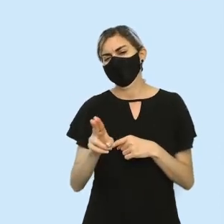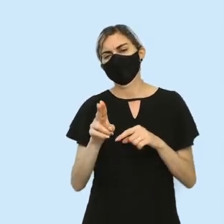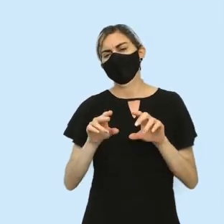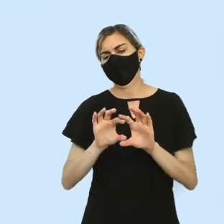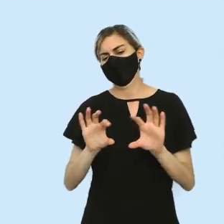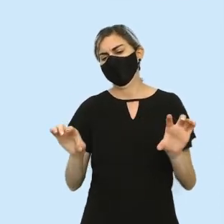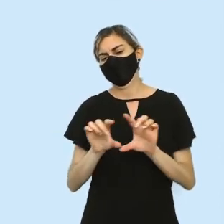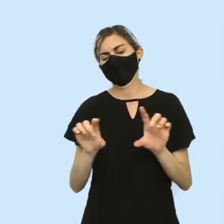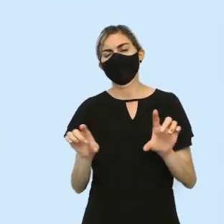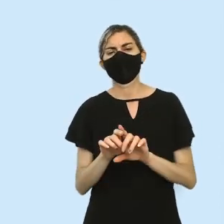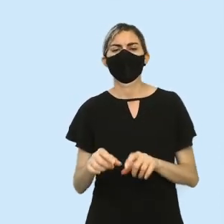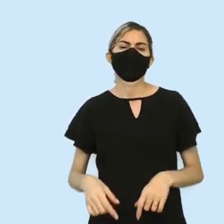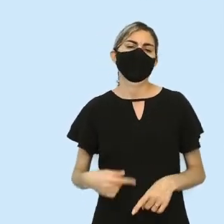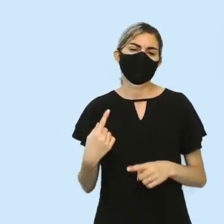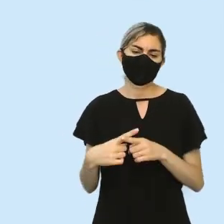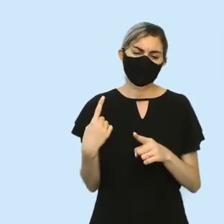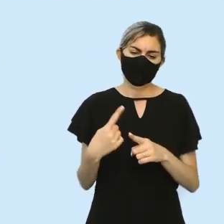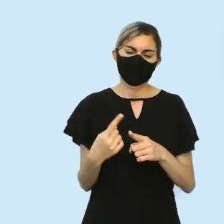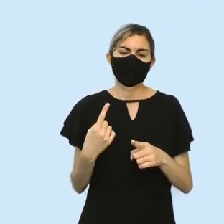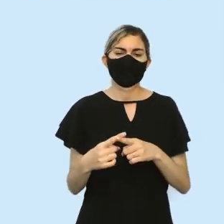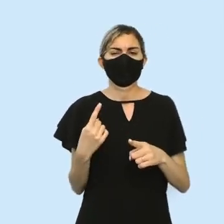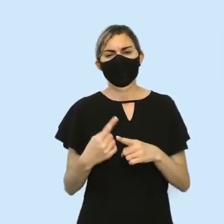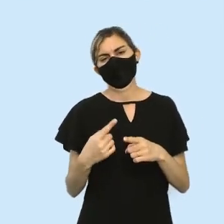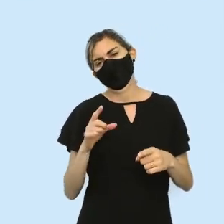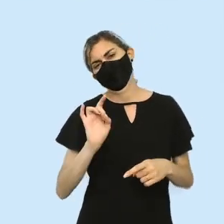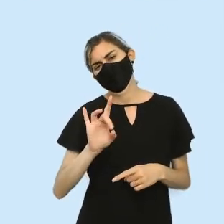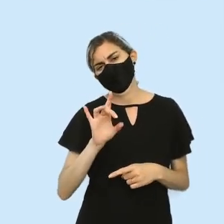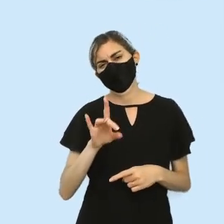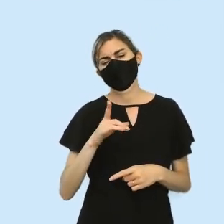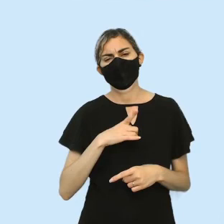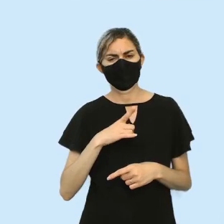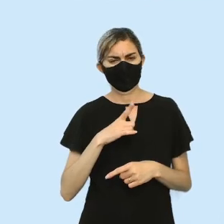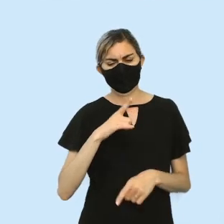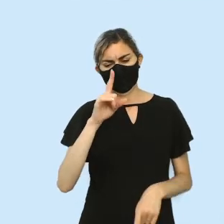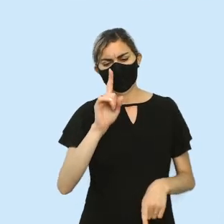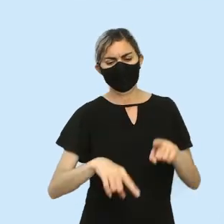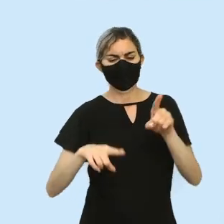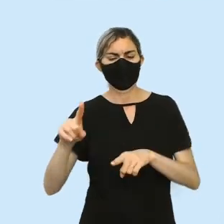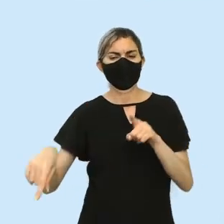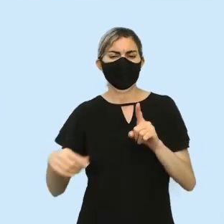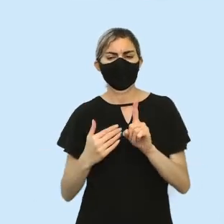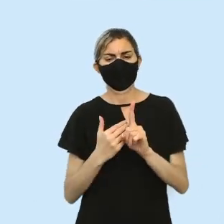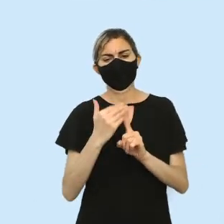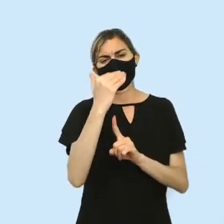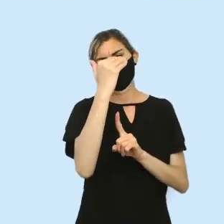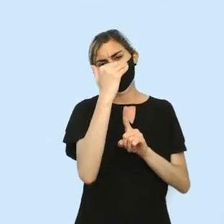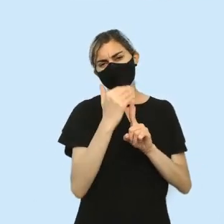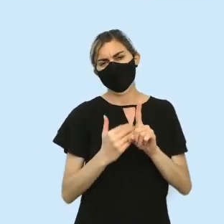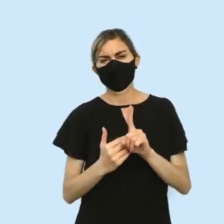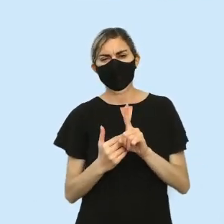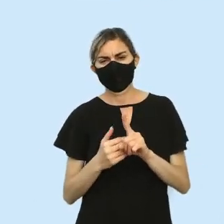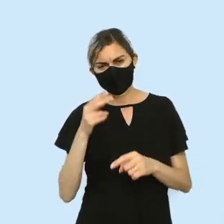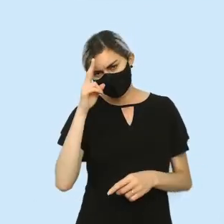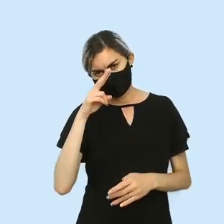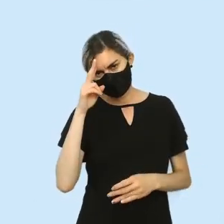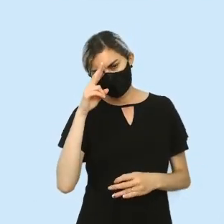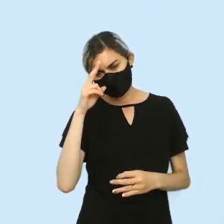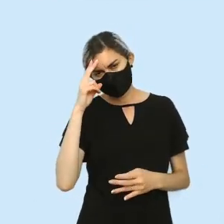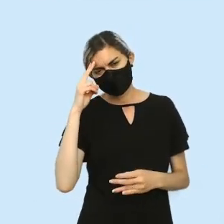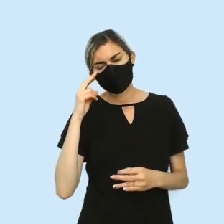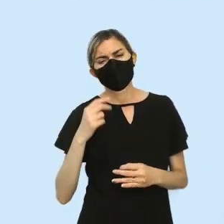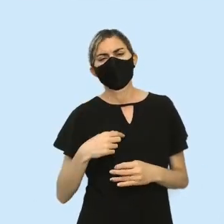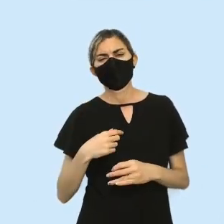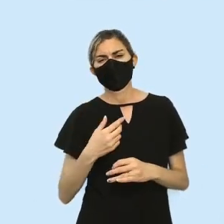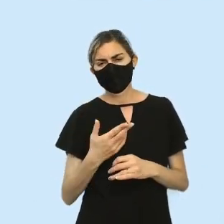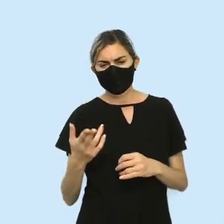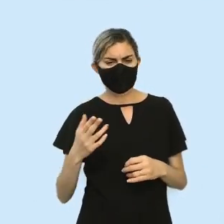calor sensível? Porque, meu jovem, só tem variação de temperatura. Lembra que